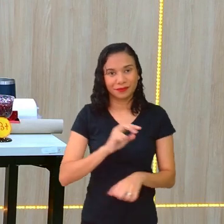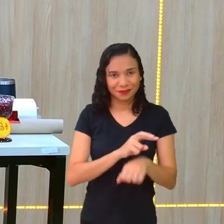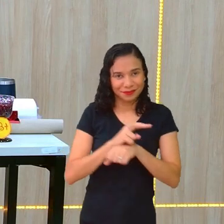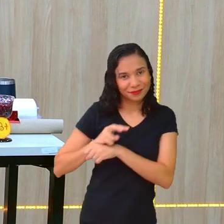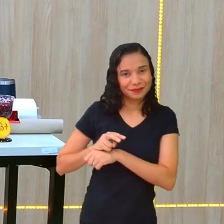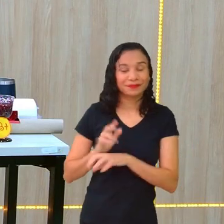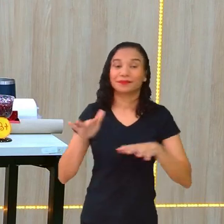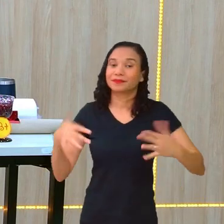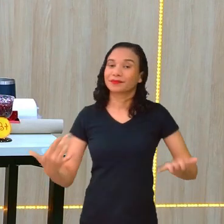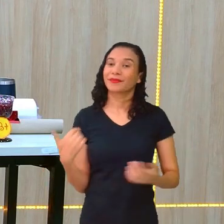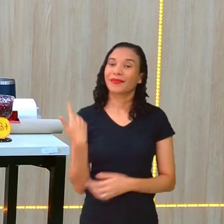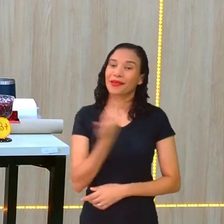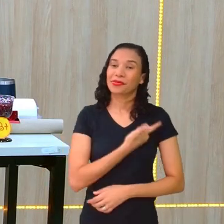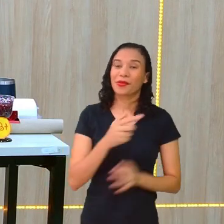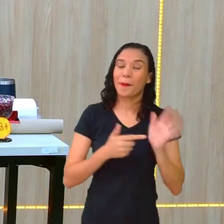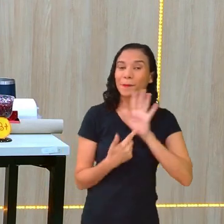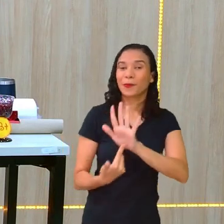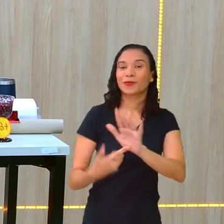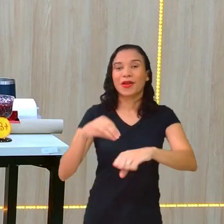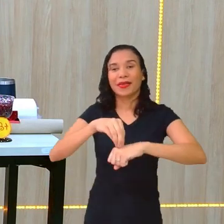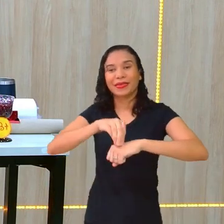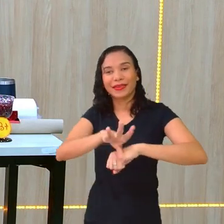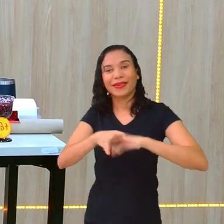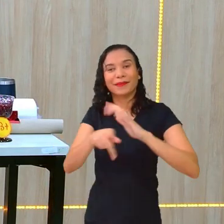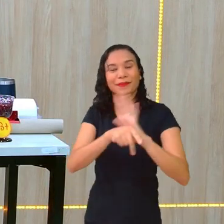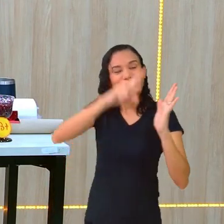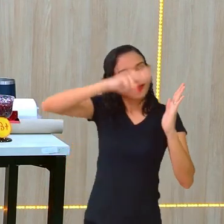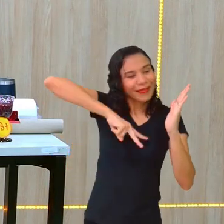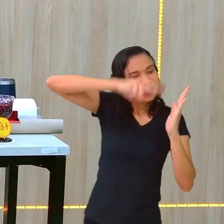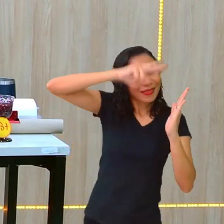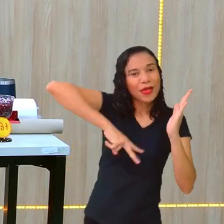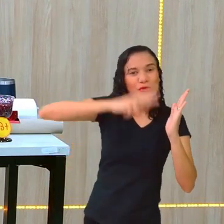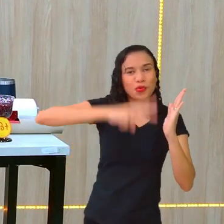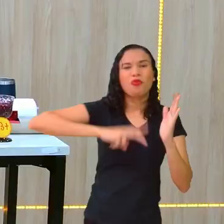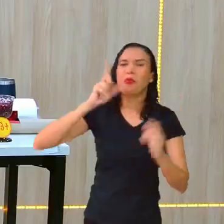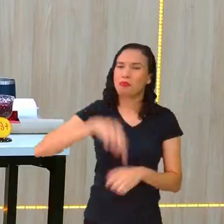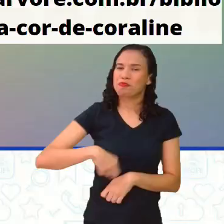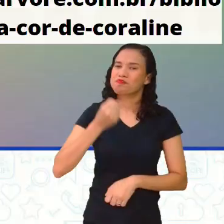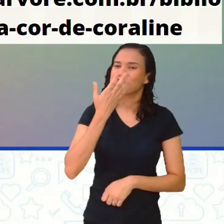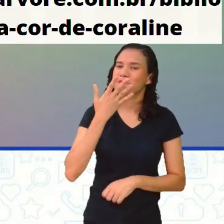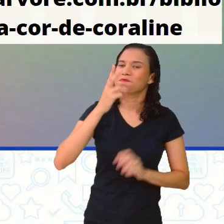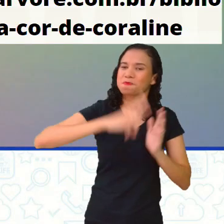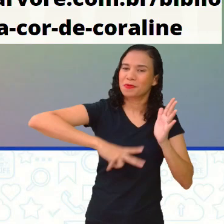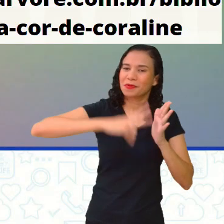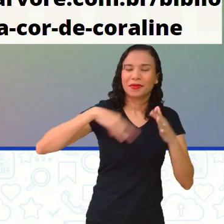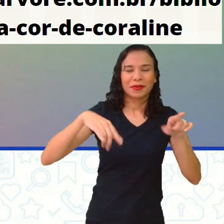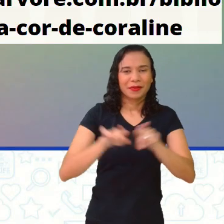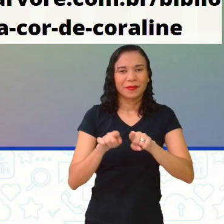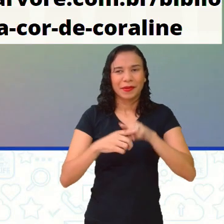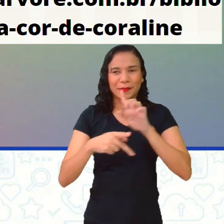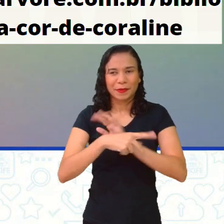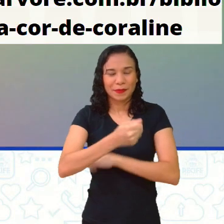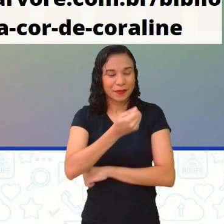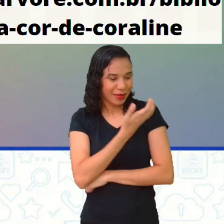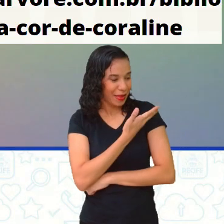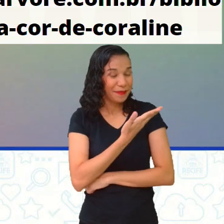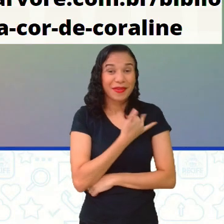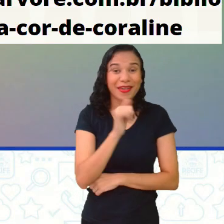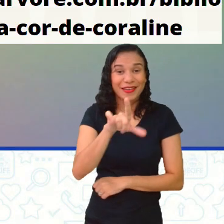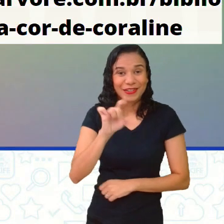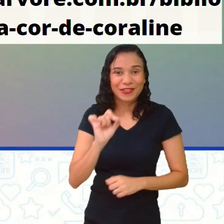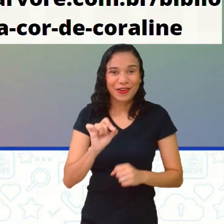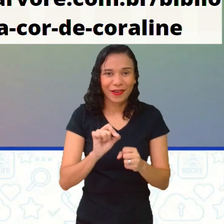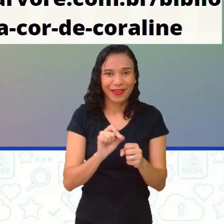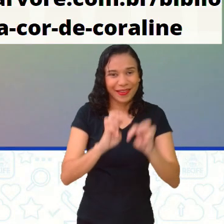emprestou. Então aqui vai a nossa sugestão de leitura. Vale a pena ler e lê para os seus amigos. Seleciona aí na árvore do